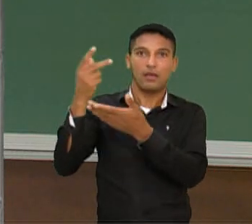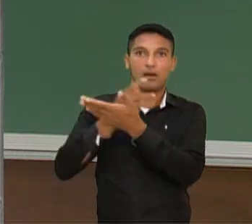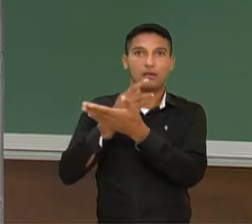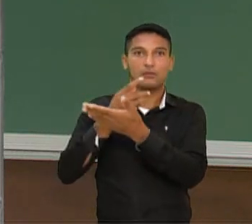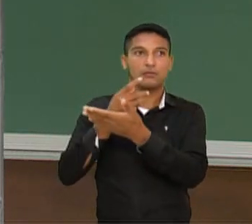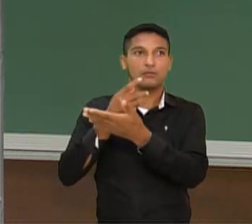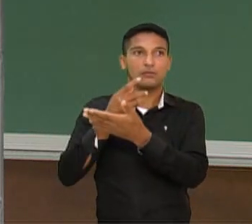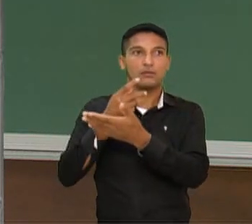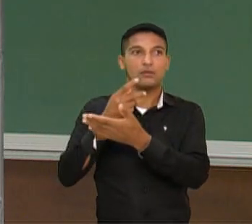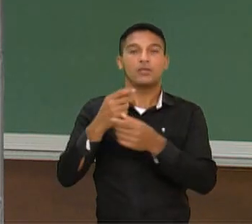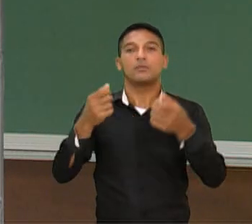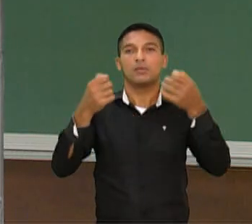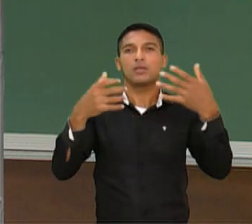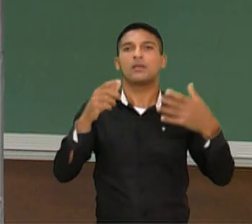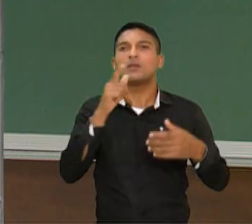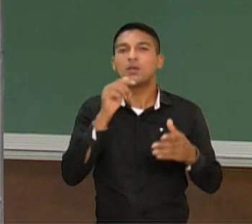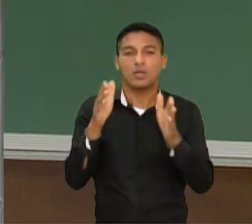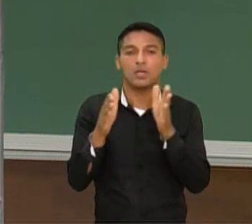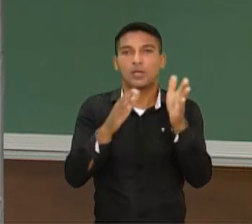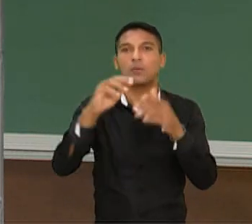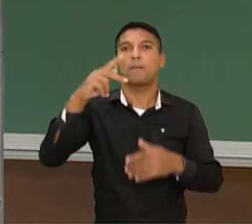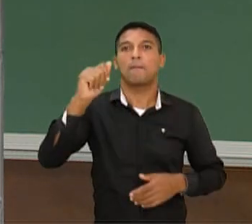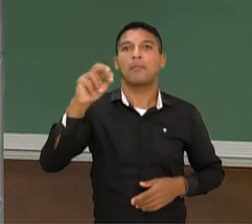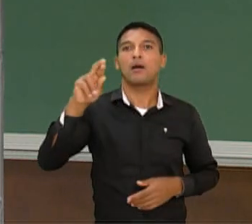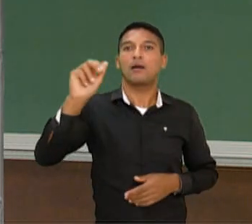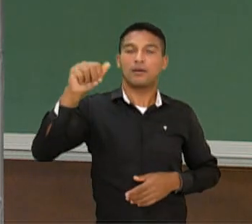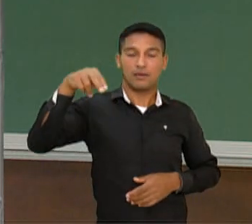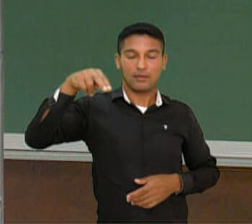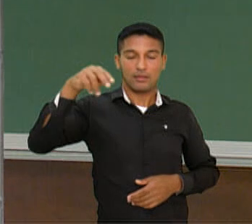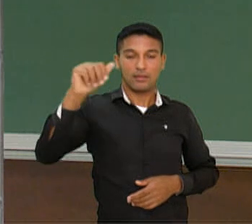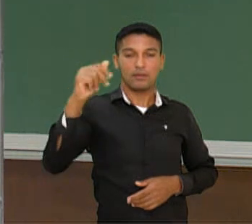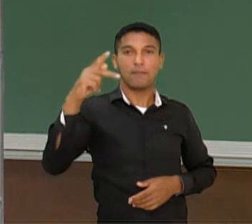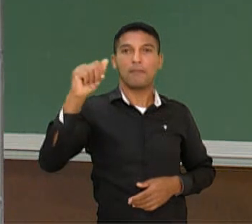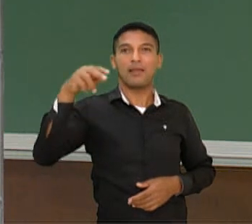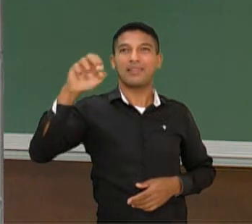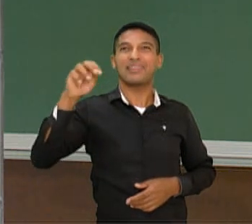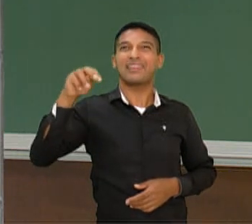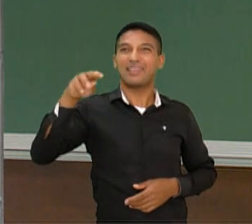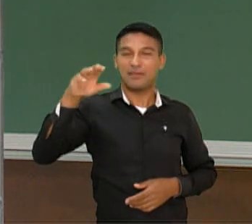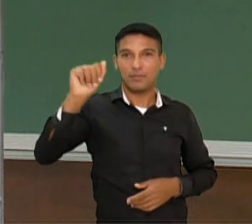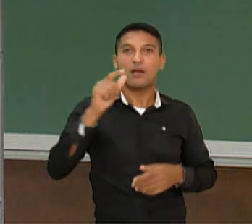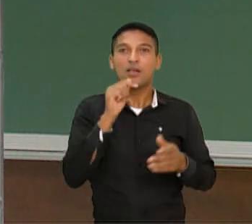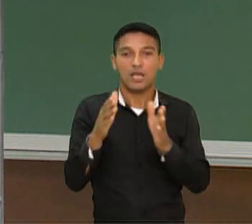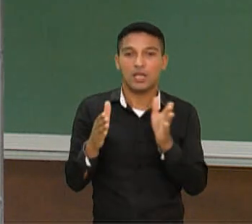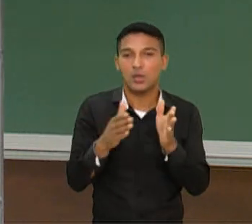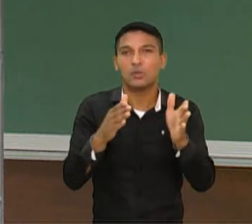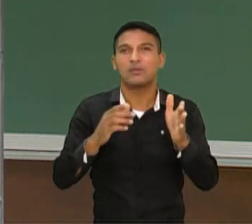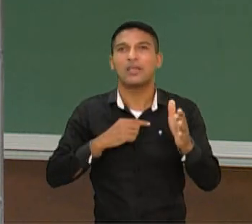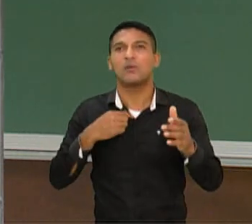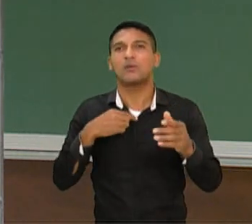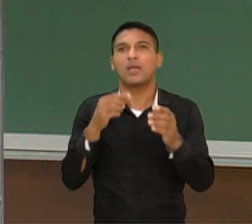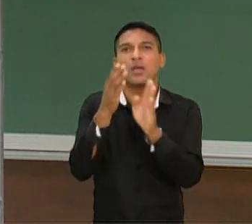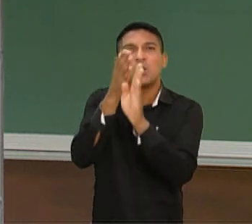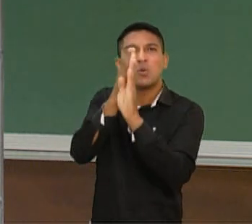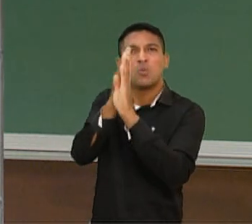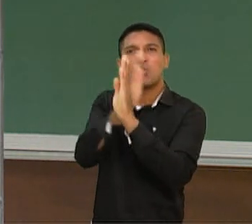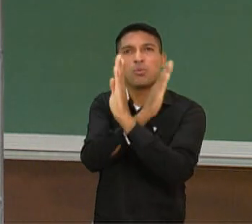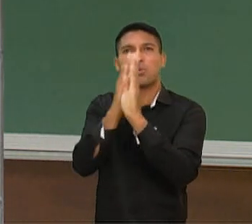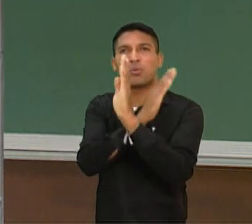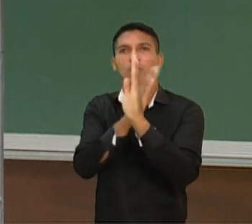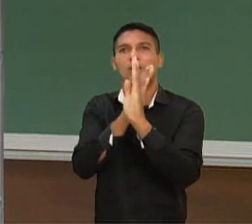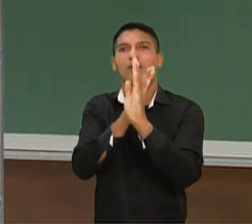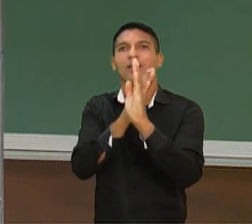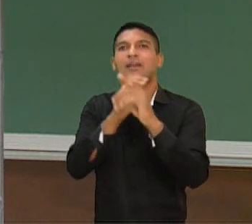que os rios Paranapanema, Paraná e Iguaçu representam fronteiras naturais no estado do Paraná e estados vizinhos. Veja que